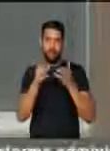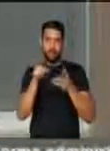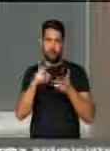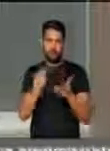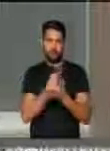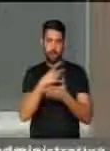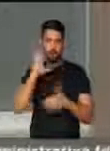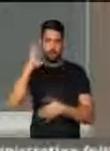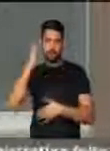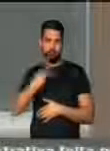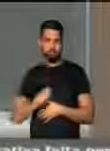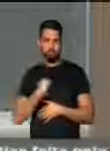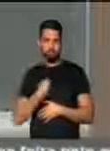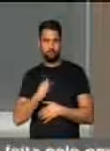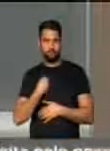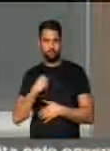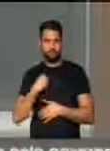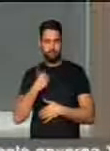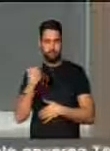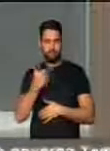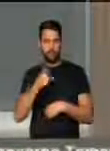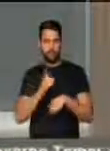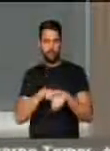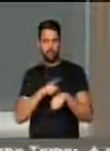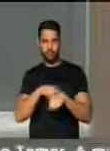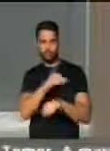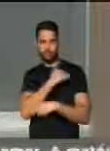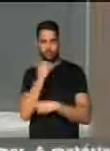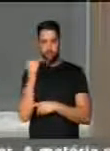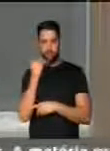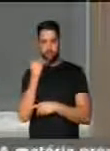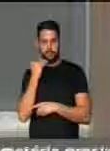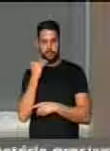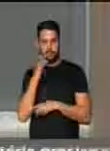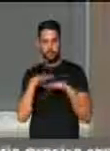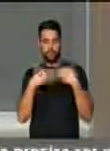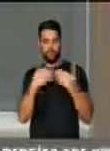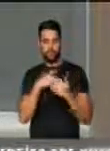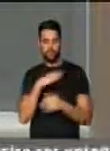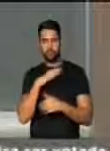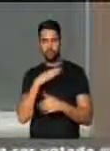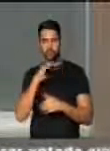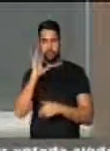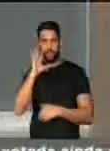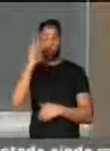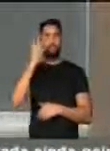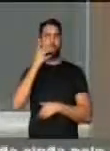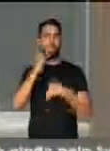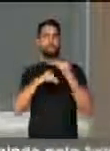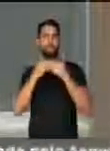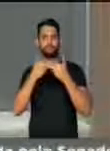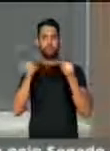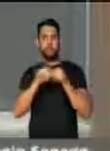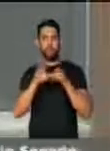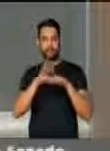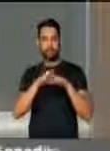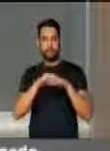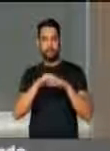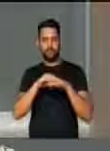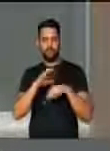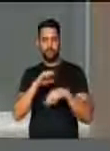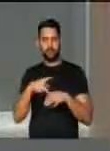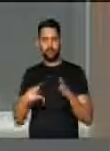Ela superou um segundo momento de morte quando superou a incrível doença do